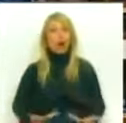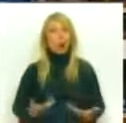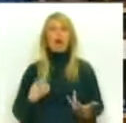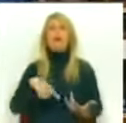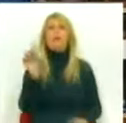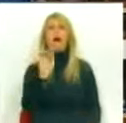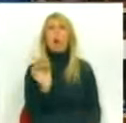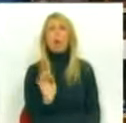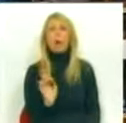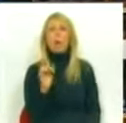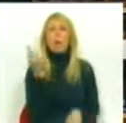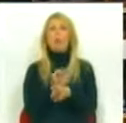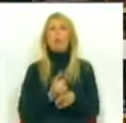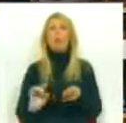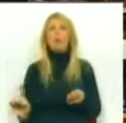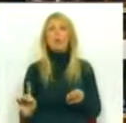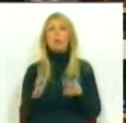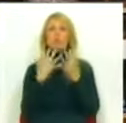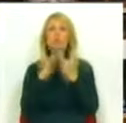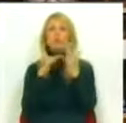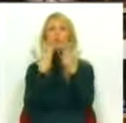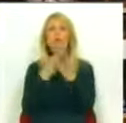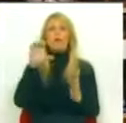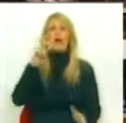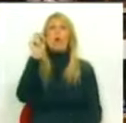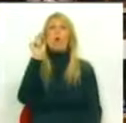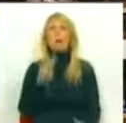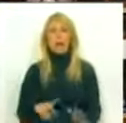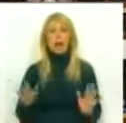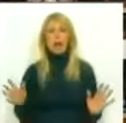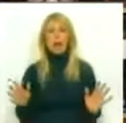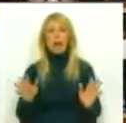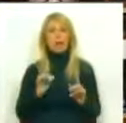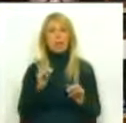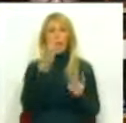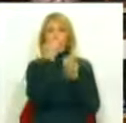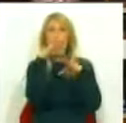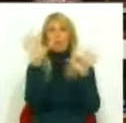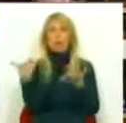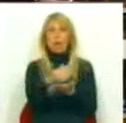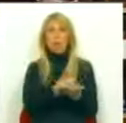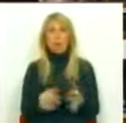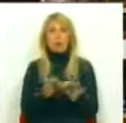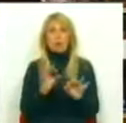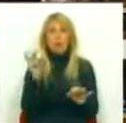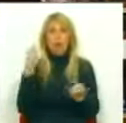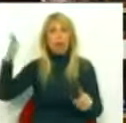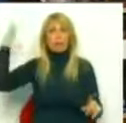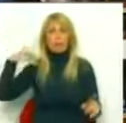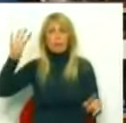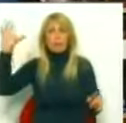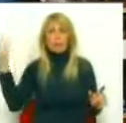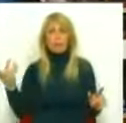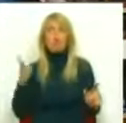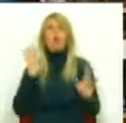vai, de uma vez por todas, reestruturar o CREN de forma a não desaproveitarmos recursos, como fizemos nos últimos anos, e de forma